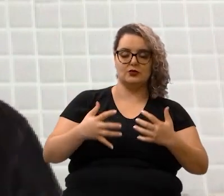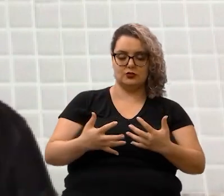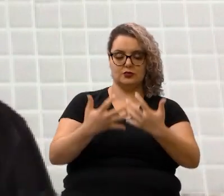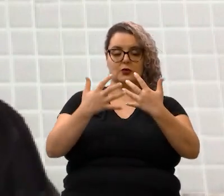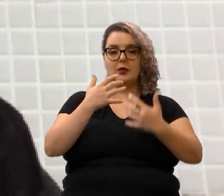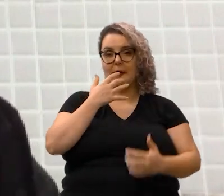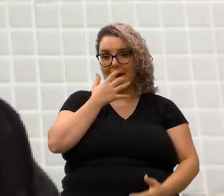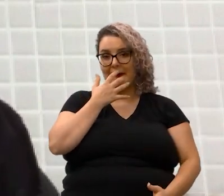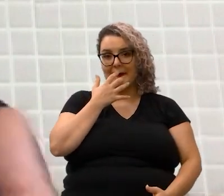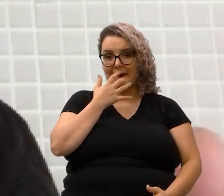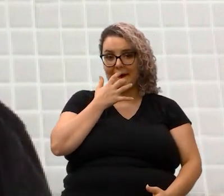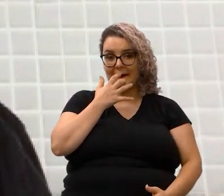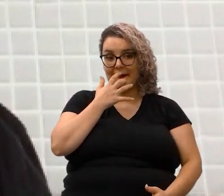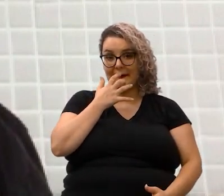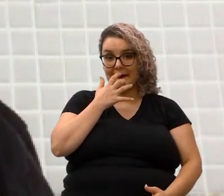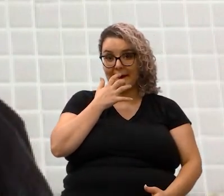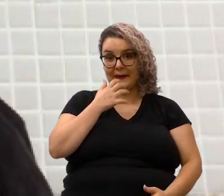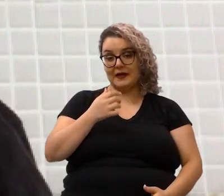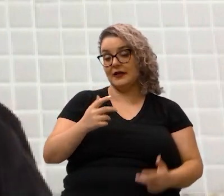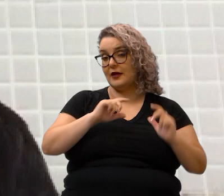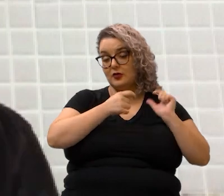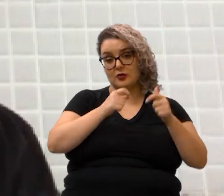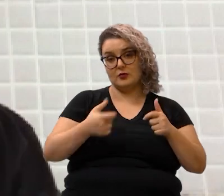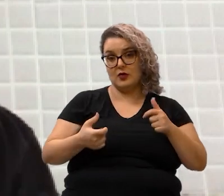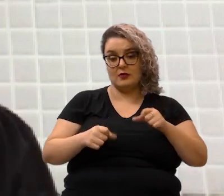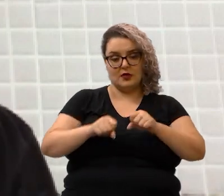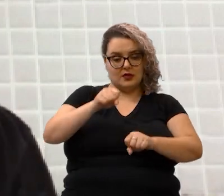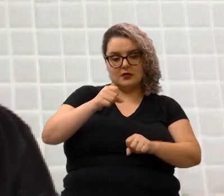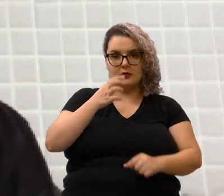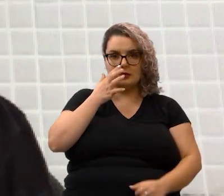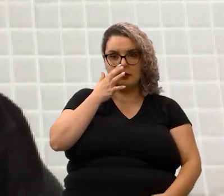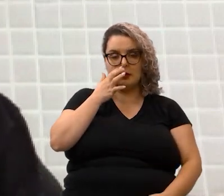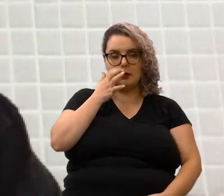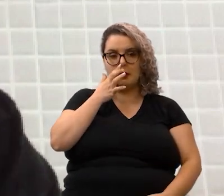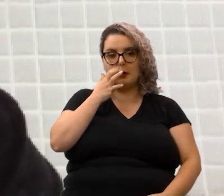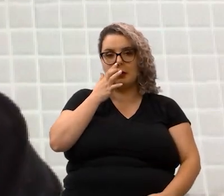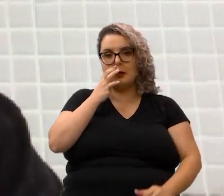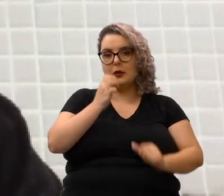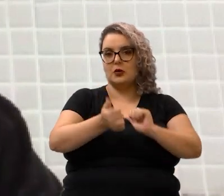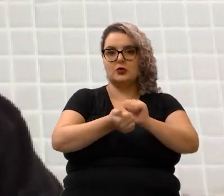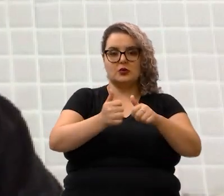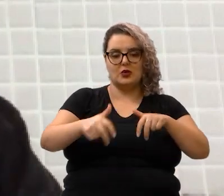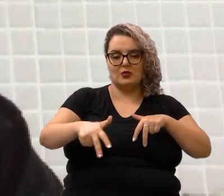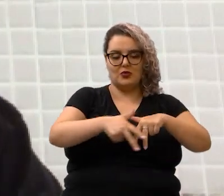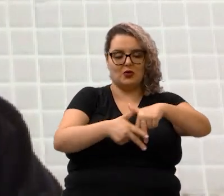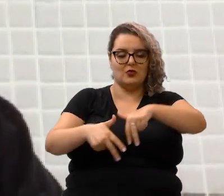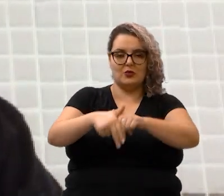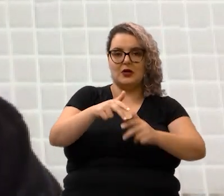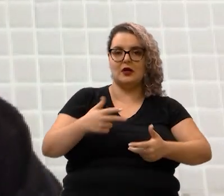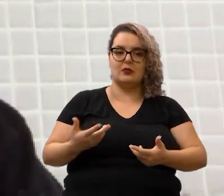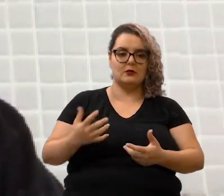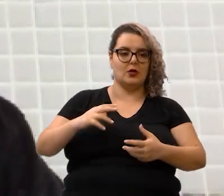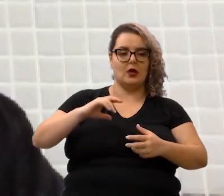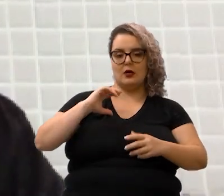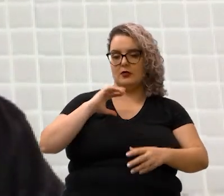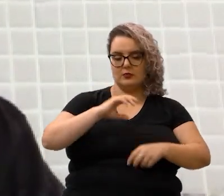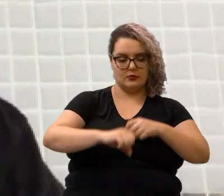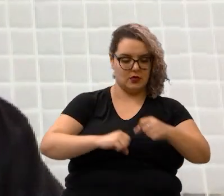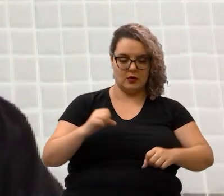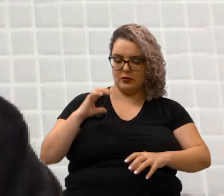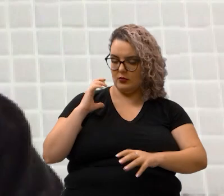no quadril que uma prótese convencional ela vai deslocar. Mesma coisa no futebol, em esportes de contato, lutas, artes